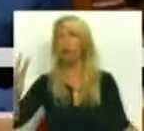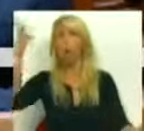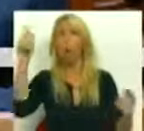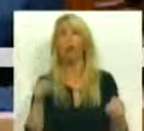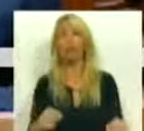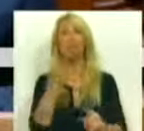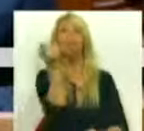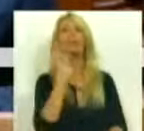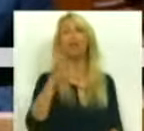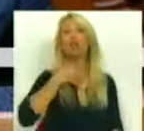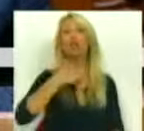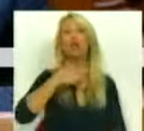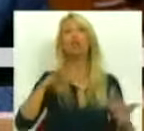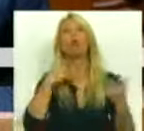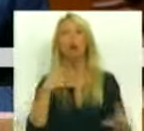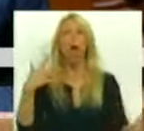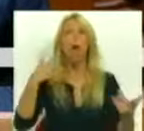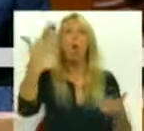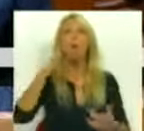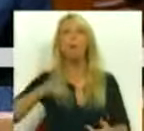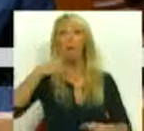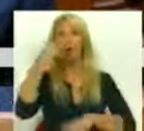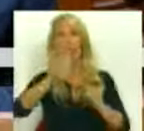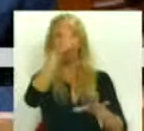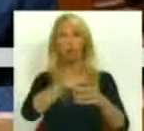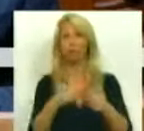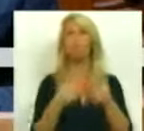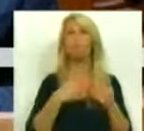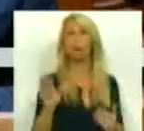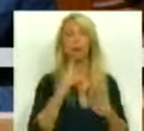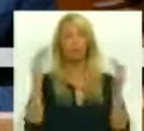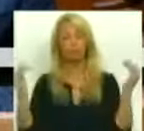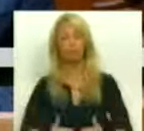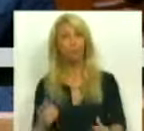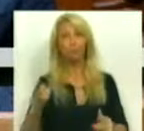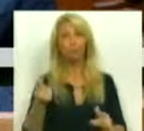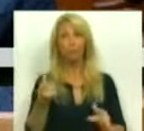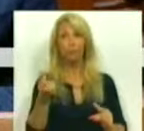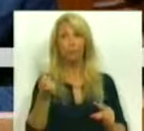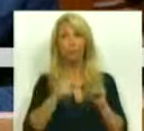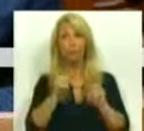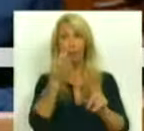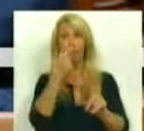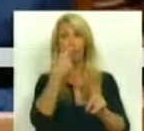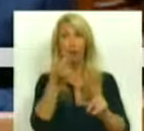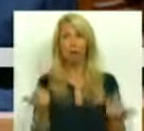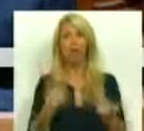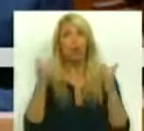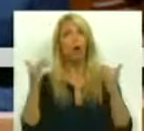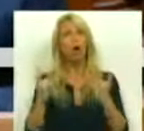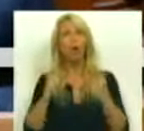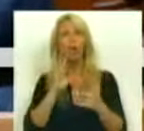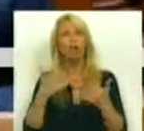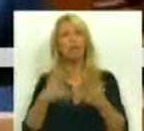que abrangeu mais de 1 milhão de isentos, a revisão de preços do medicamento, a remoção de barreiras à entrada de genéricos no